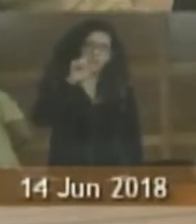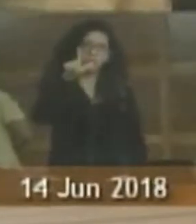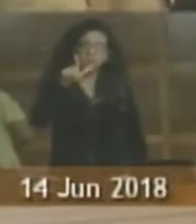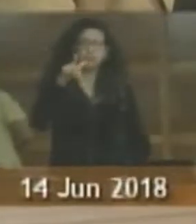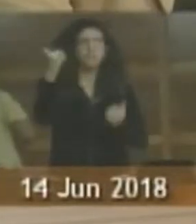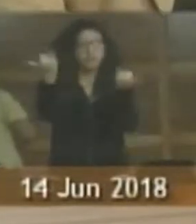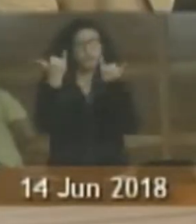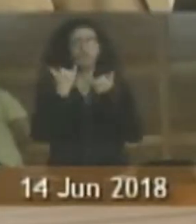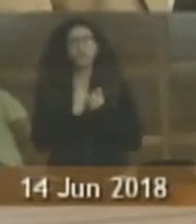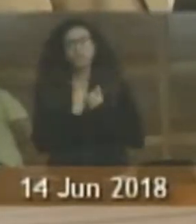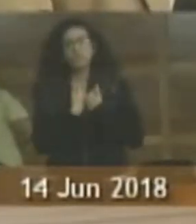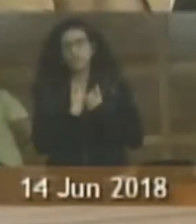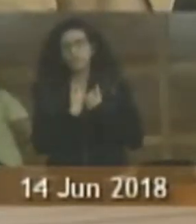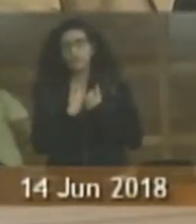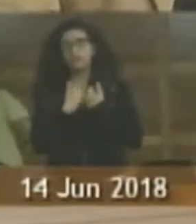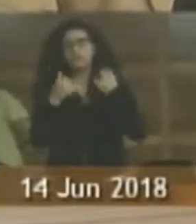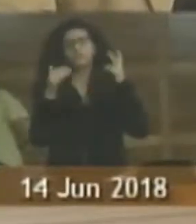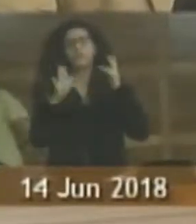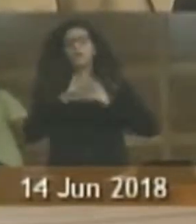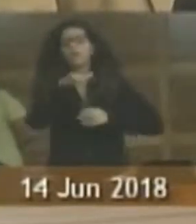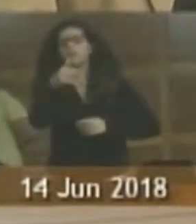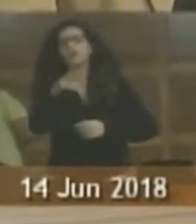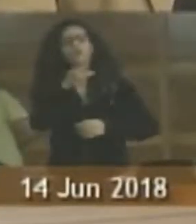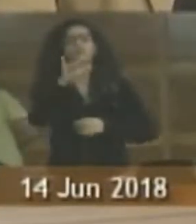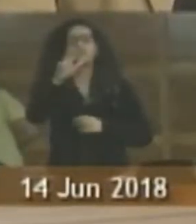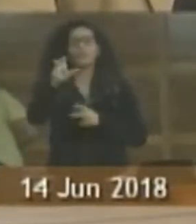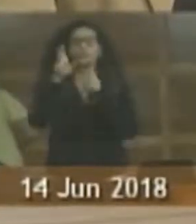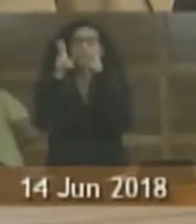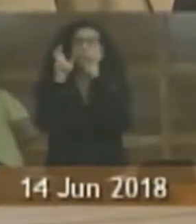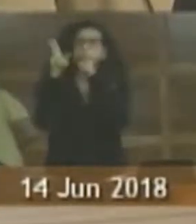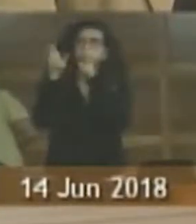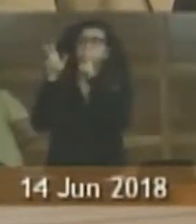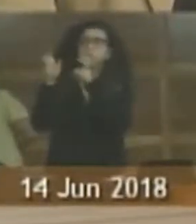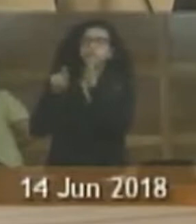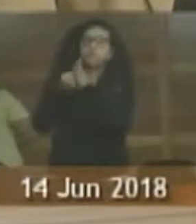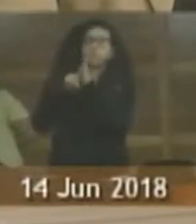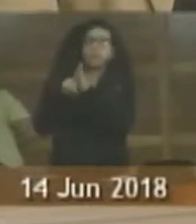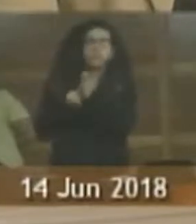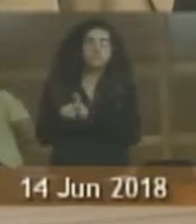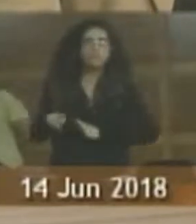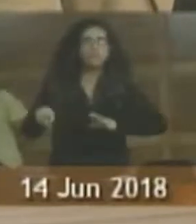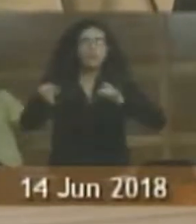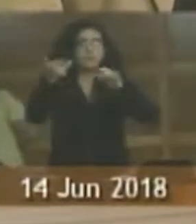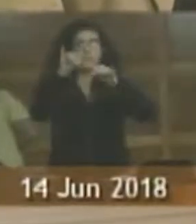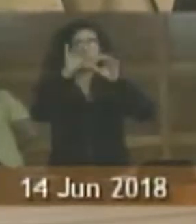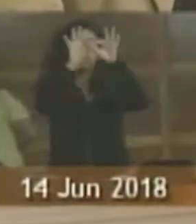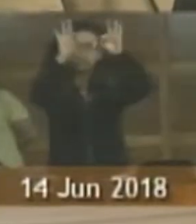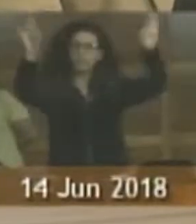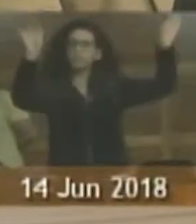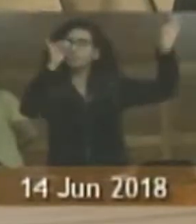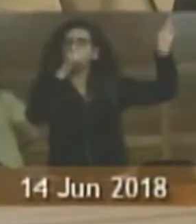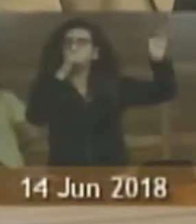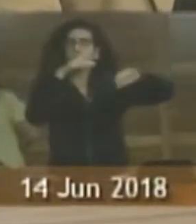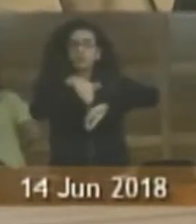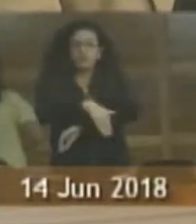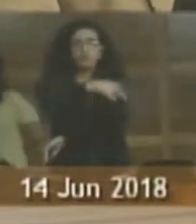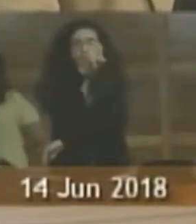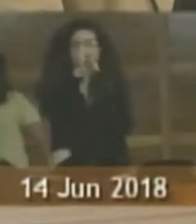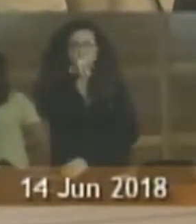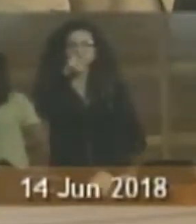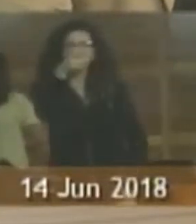informações a respeito de quando será realizada uma vistoria técnica na rede de energia elétrica da Rua do Pinho, bairro Gamboa do